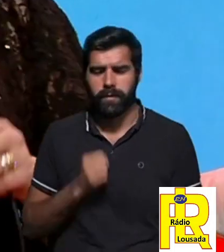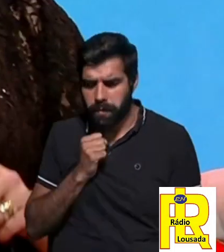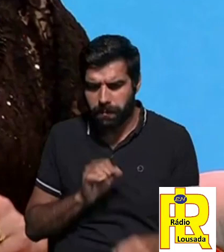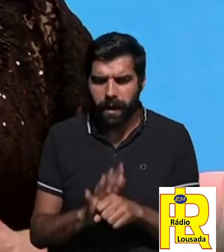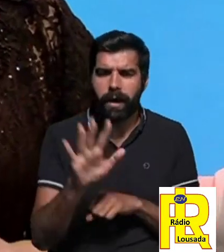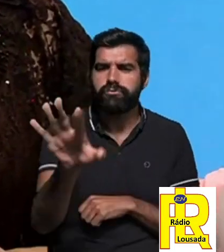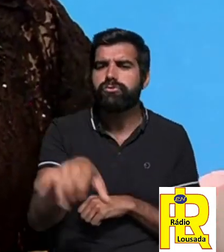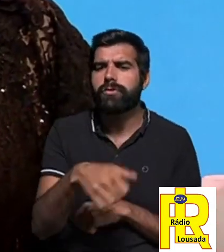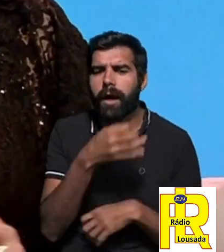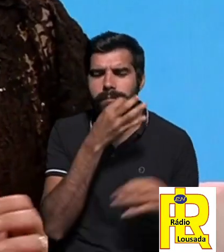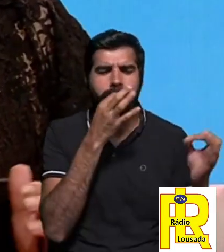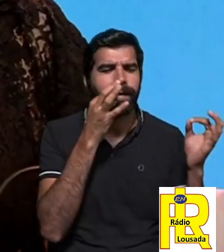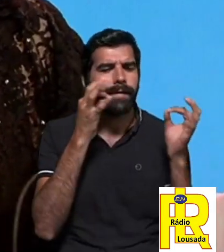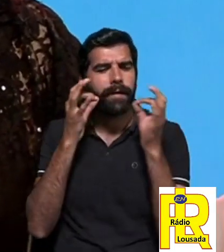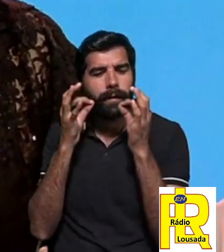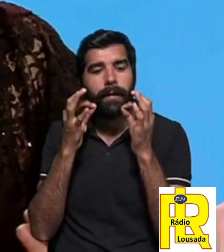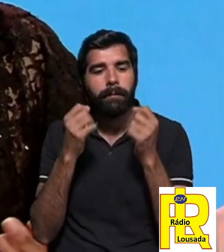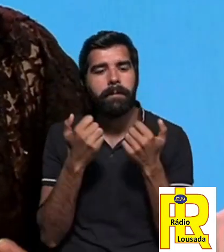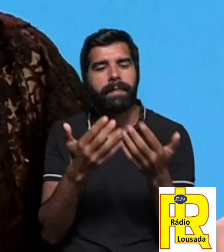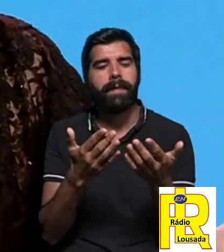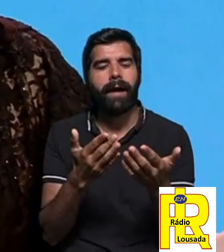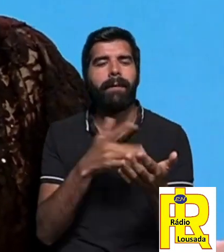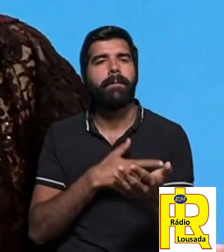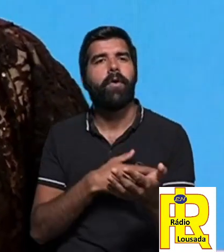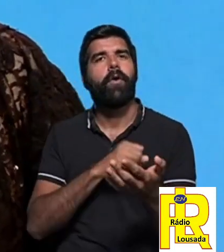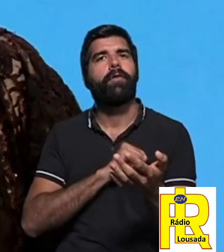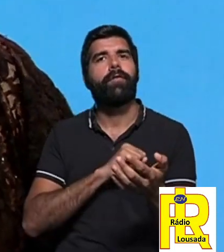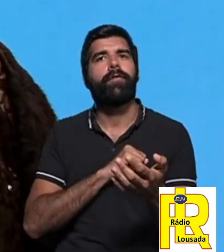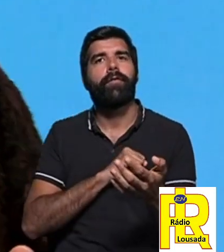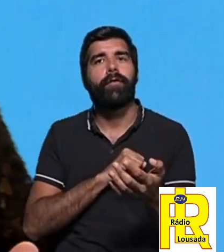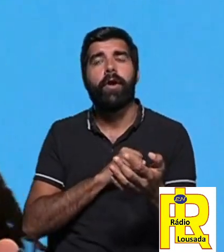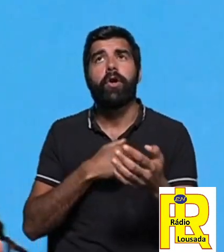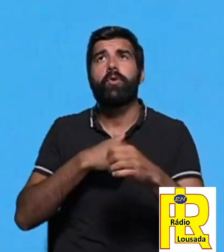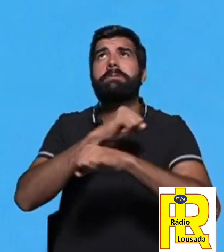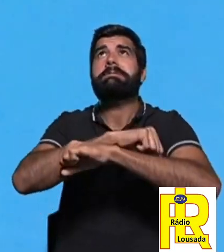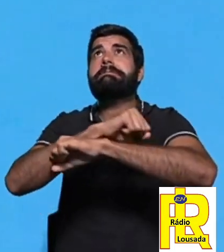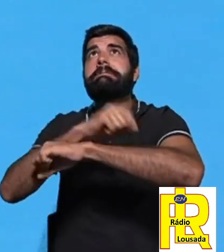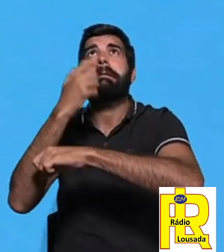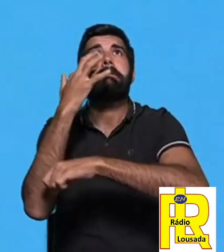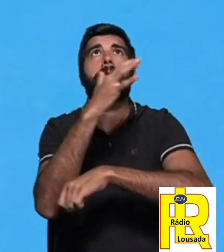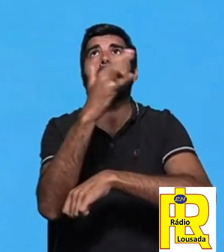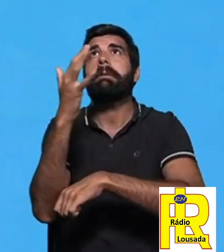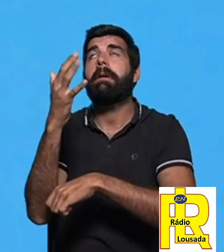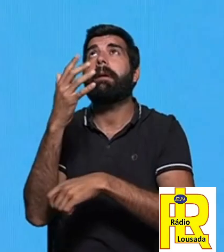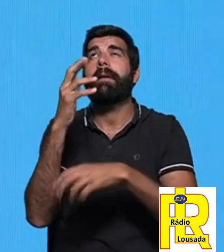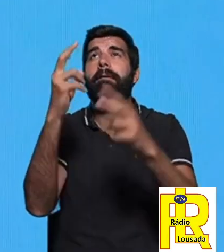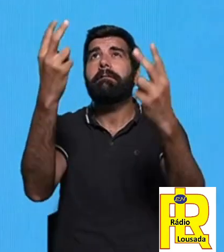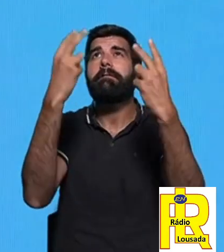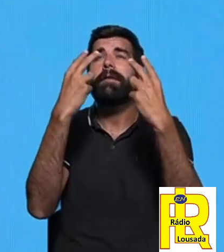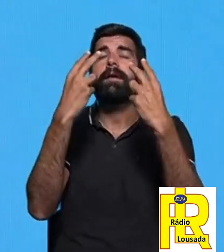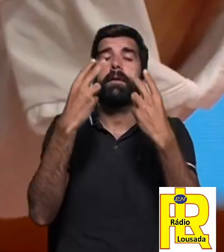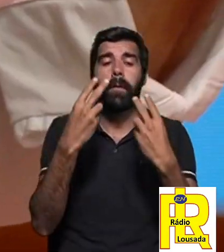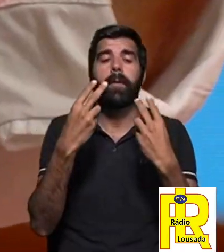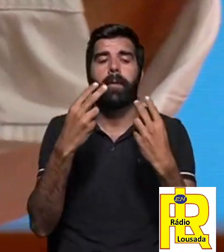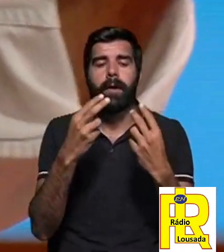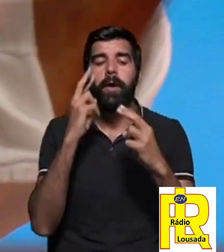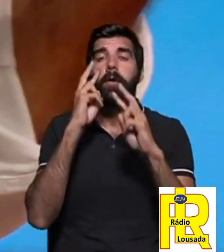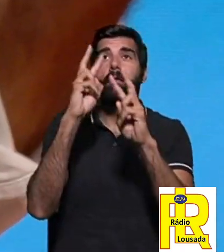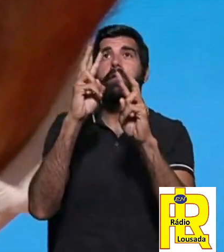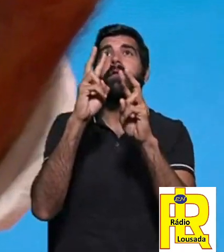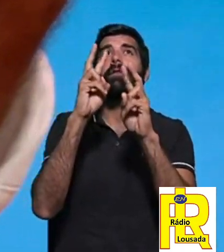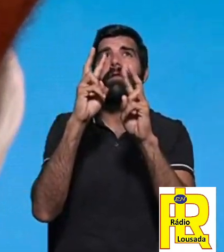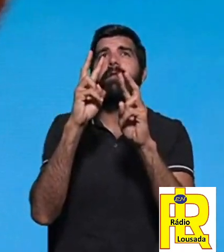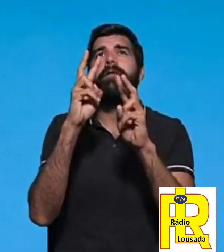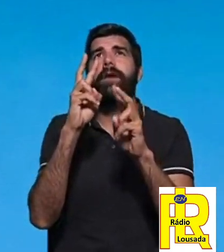ao mar buscar sardinhas para dar ao meu amor. Perdi-me nas janelinhas que espreitavam do vapor. A espreitar lá